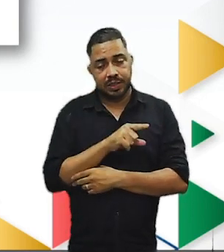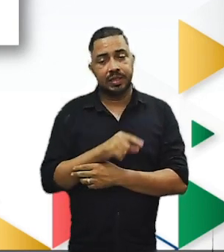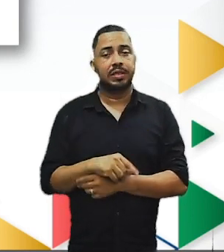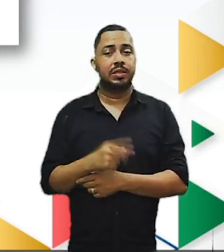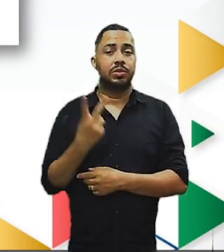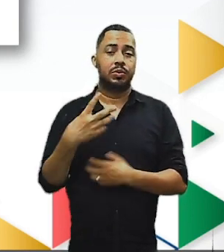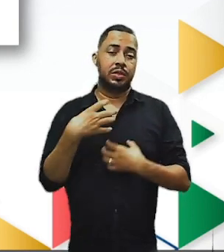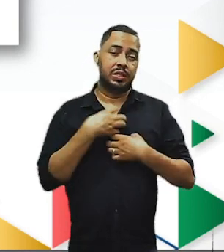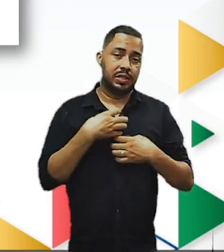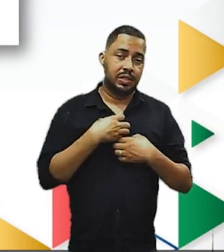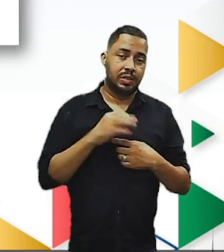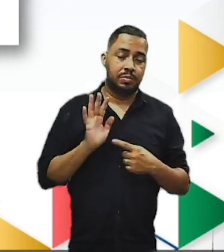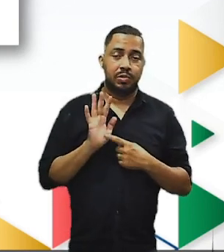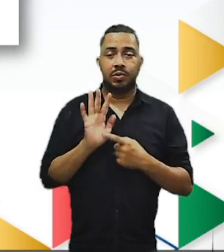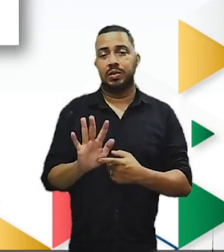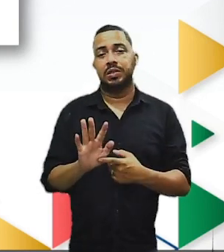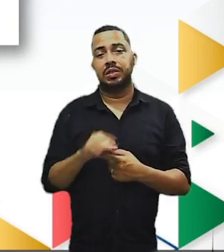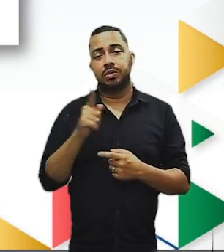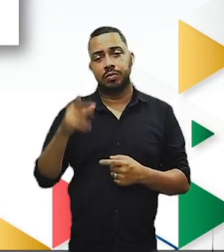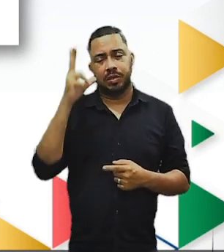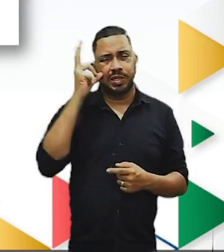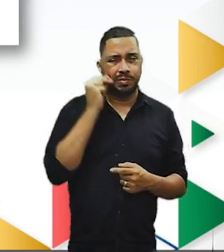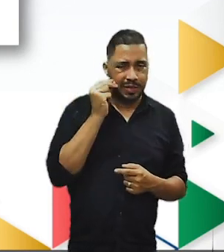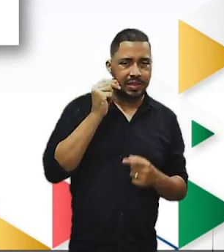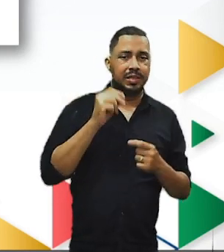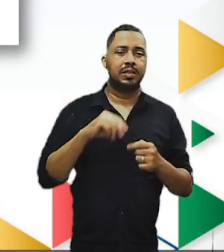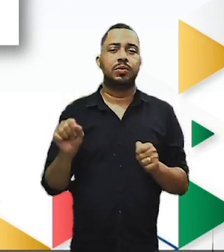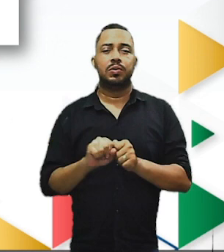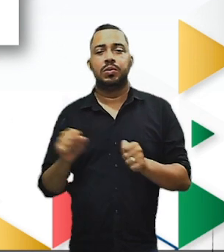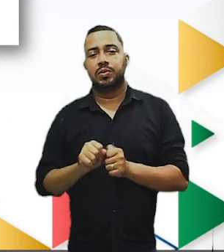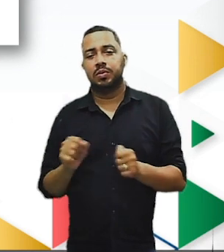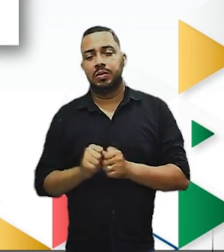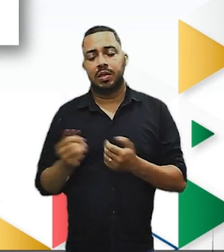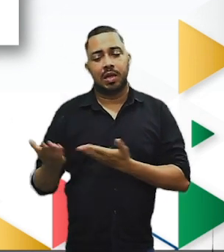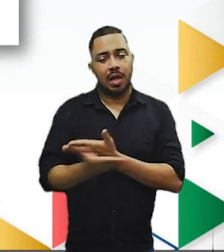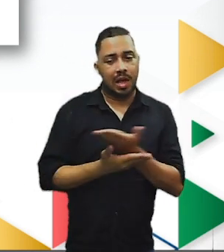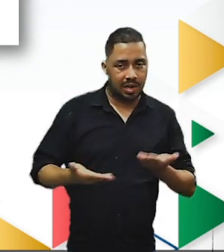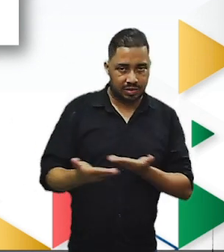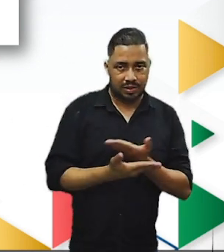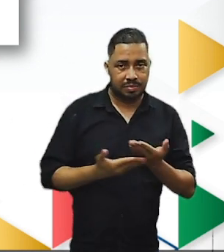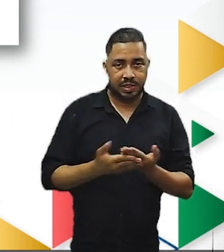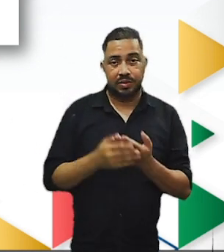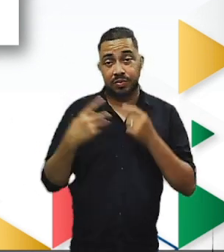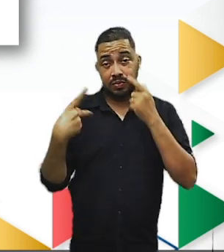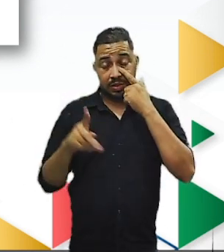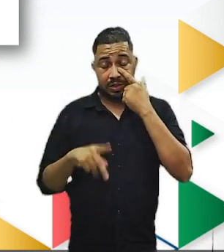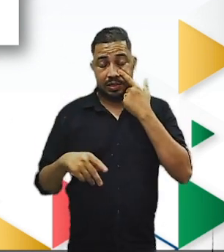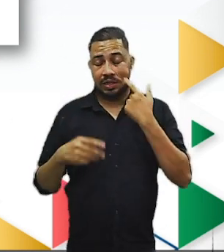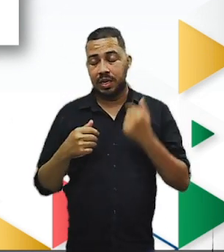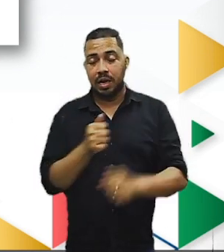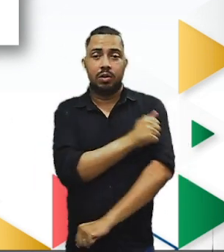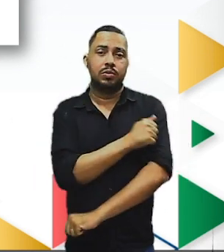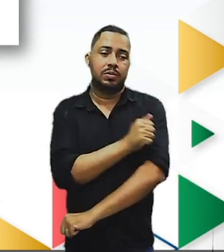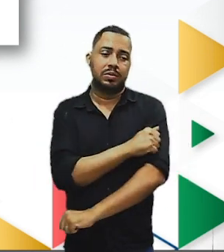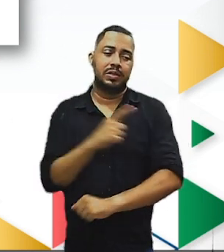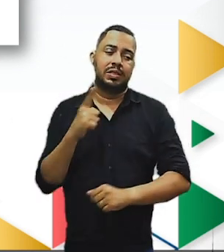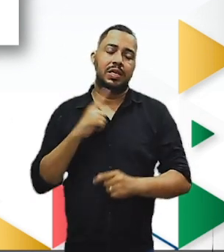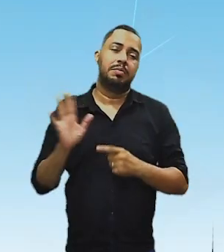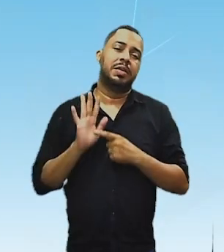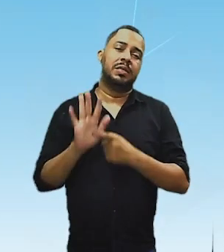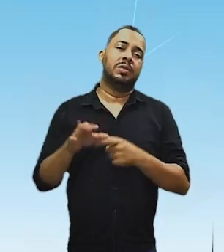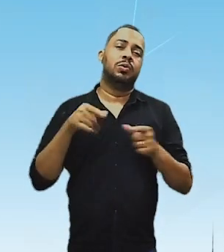maneiras, mostrando a sua expertise e construindo relacionamentos. Que você, estudante, que está apresentando um